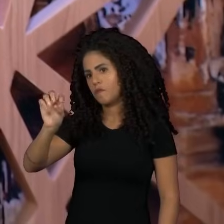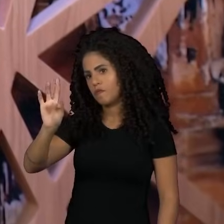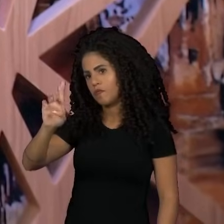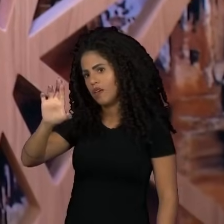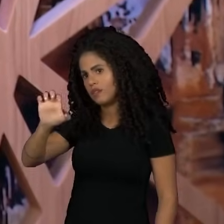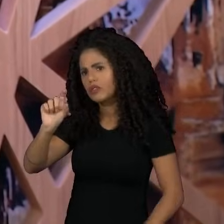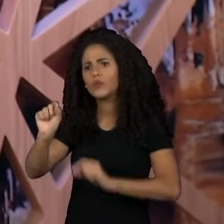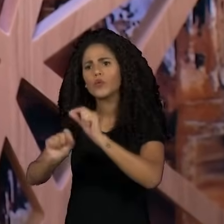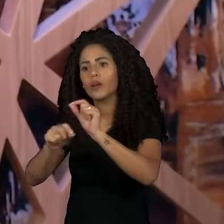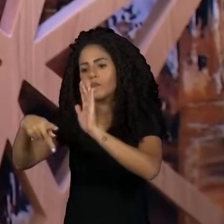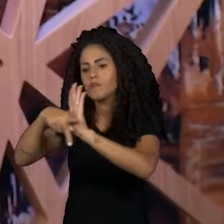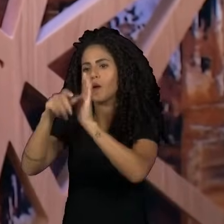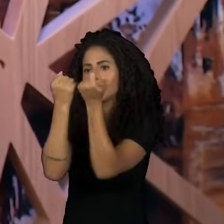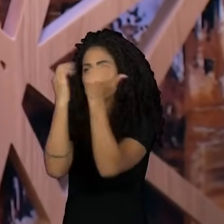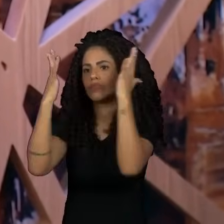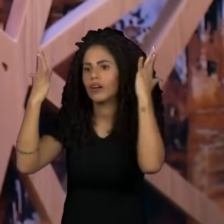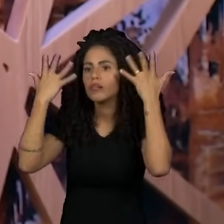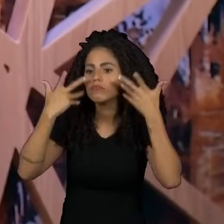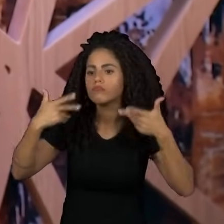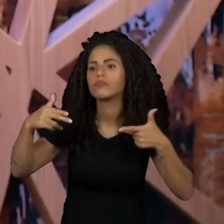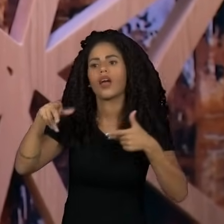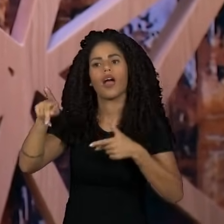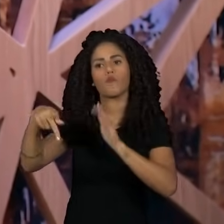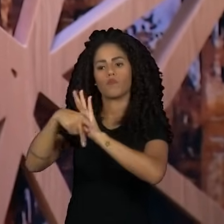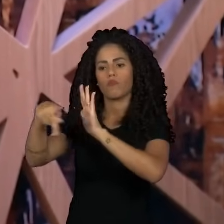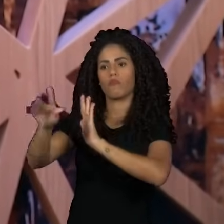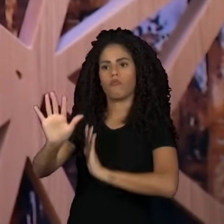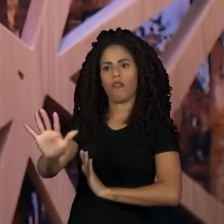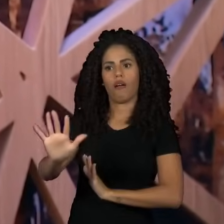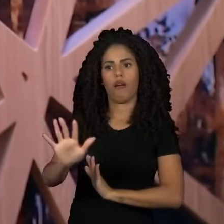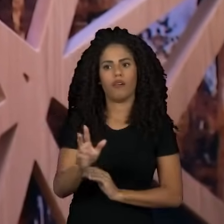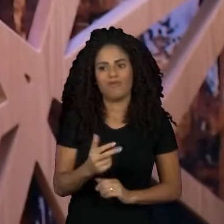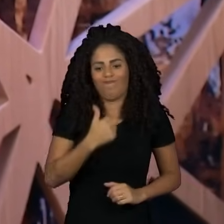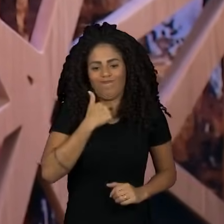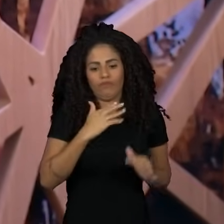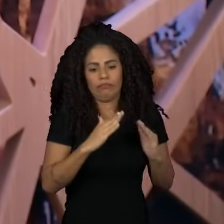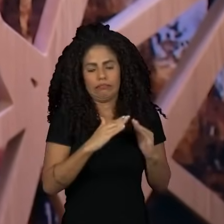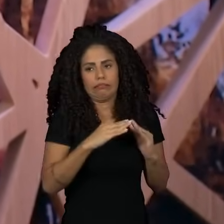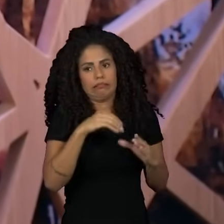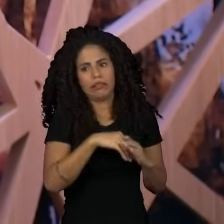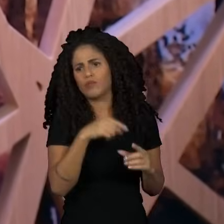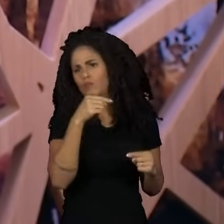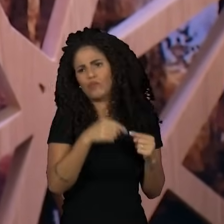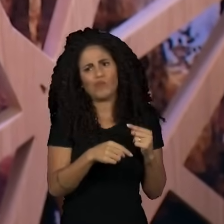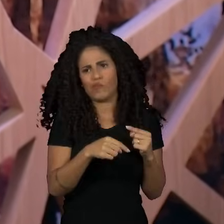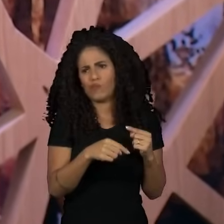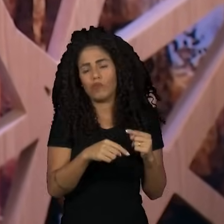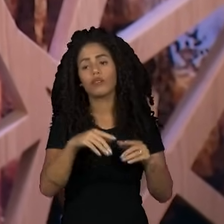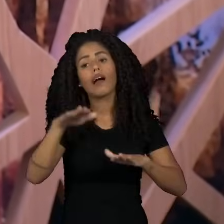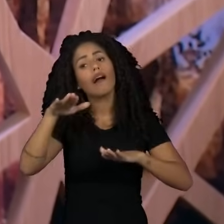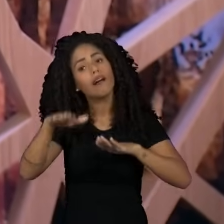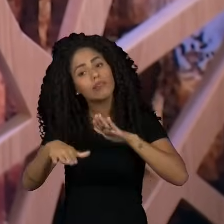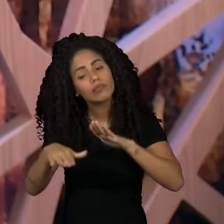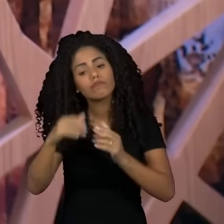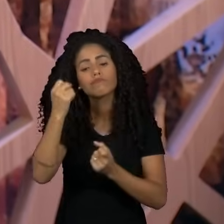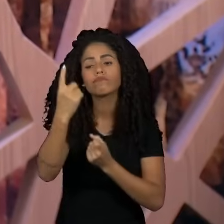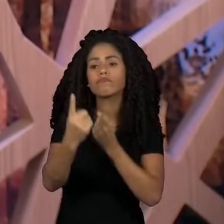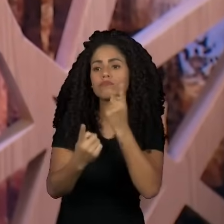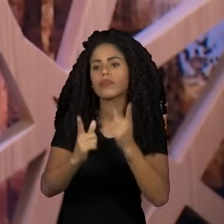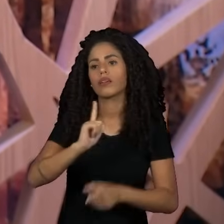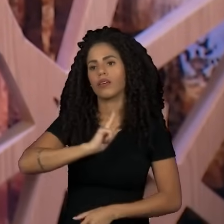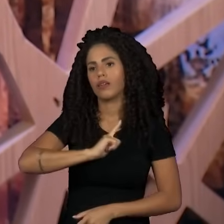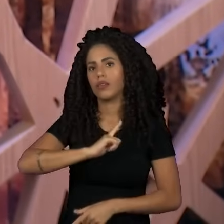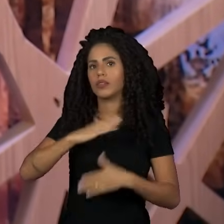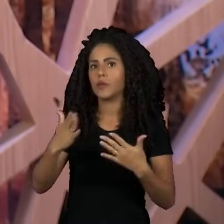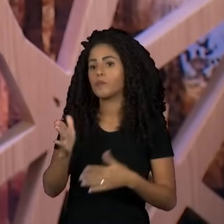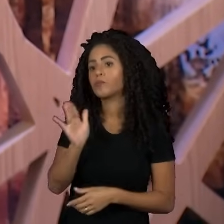silvestre seria aquele que, no caso, pertence à fauna brasileira, né? A gente conseguiria, então, encontrar dentro do nosso território. Então, no caso, a gente pode